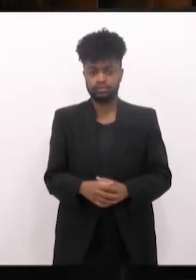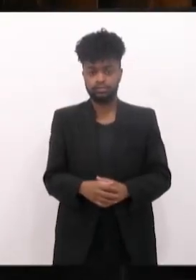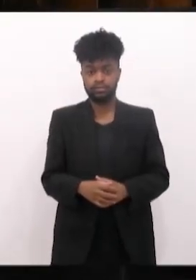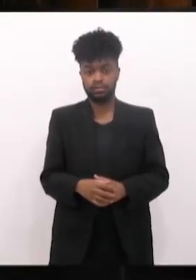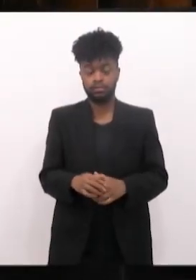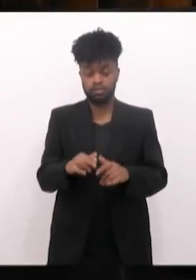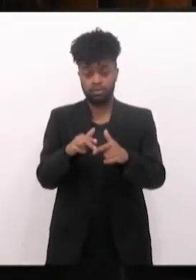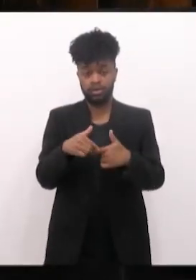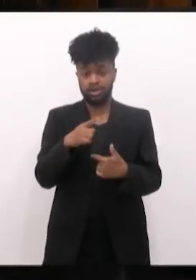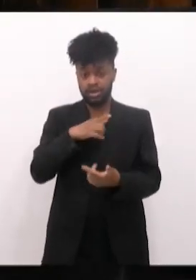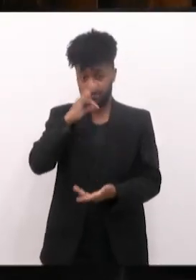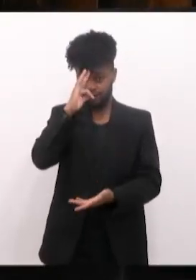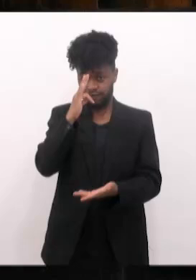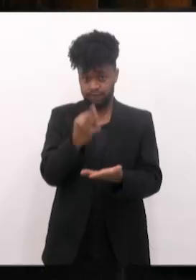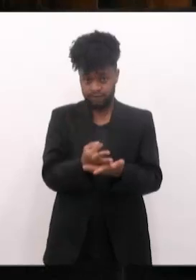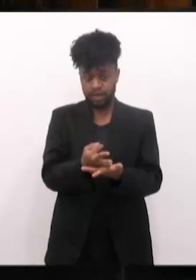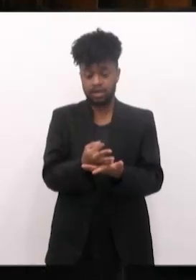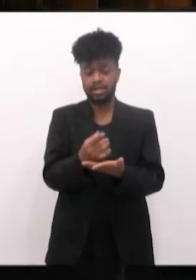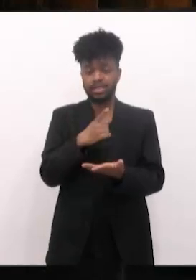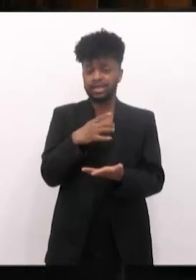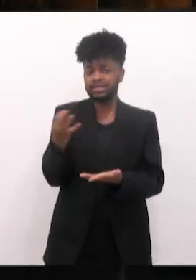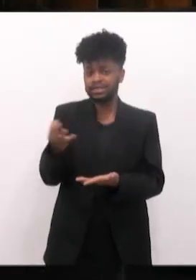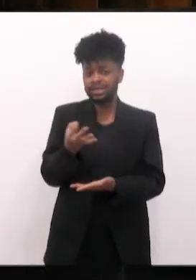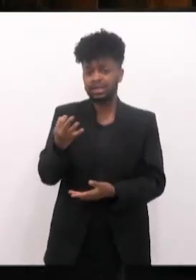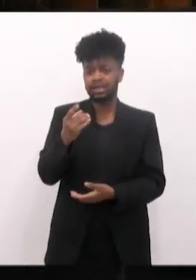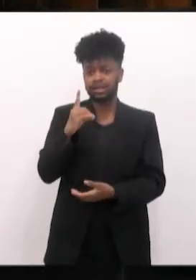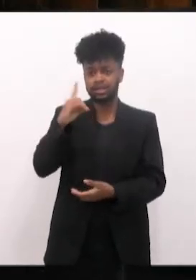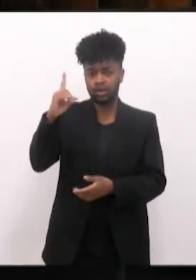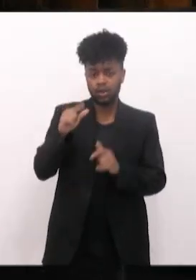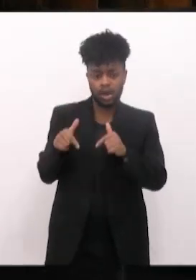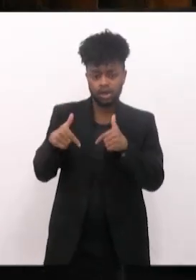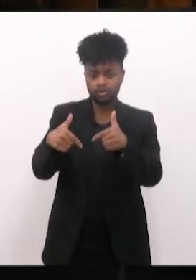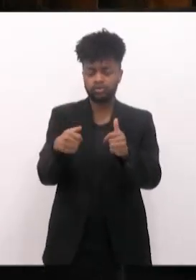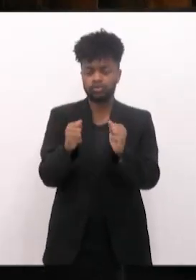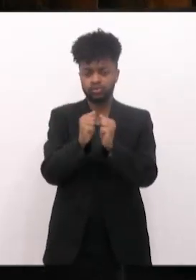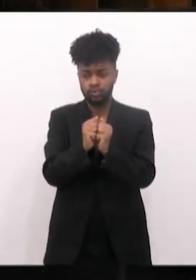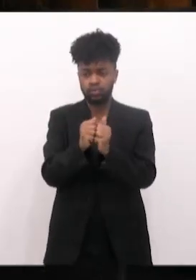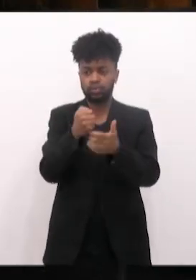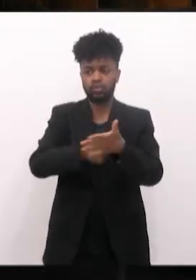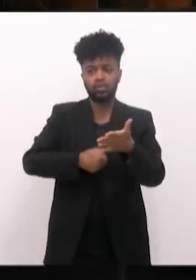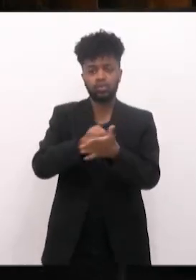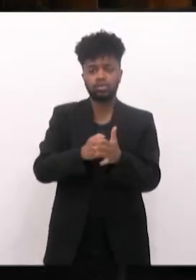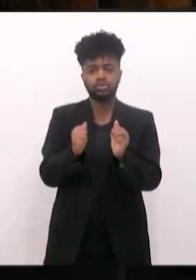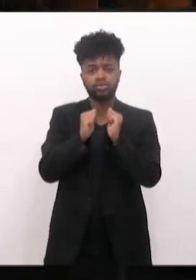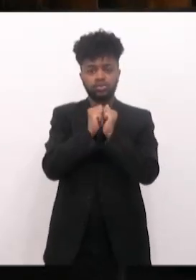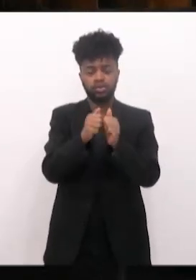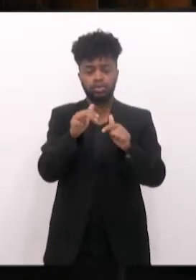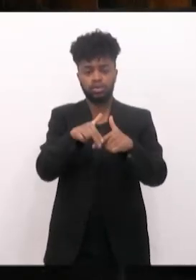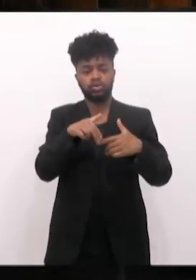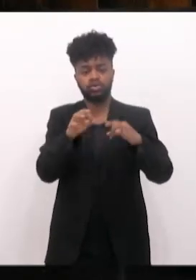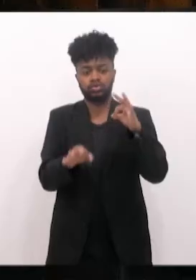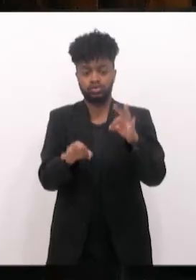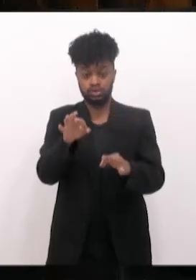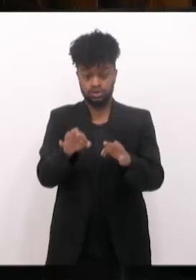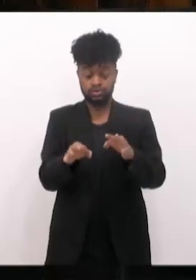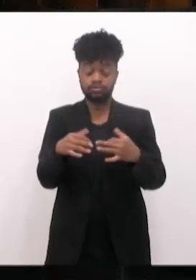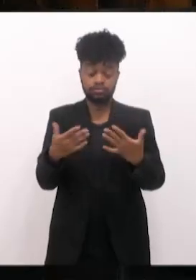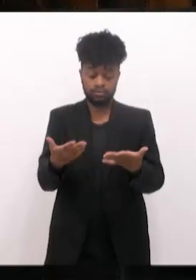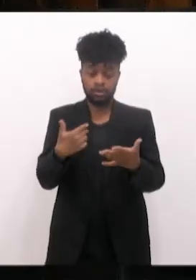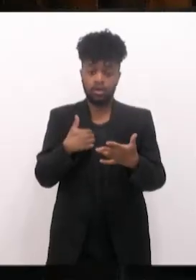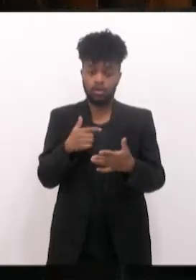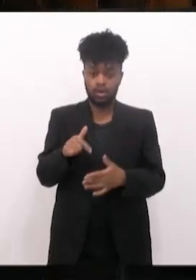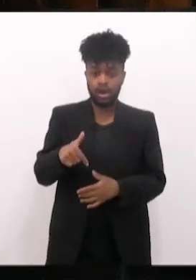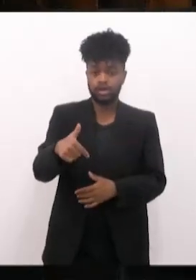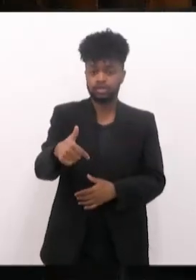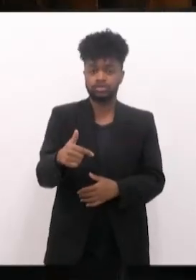fé, na certeza que Deus está à frente da batalha e da luta pela justiça, assim eu